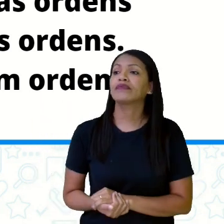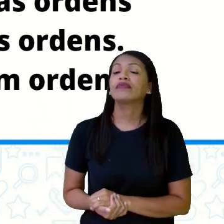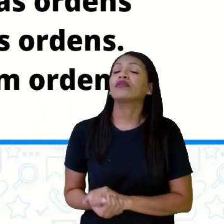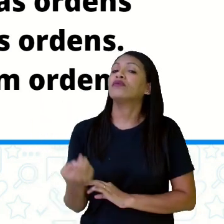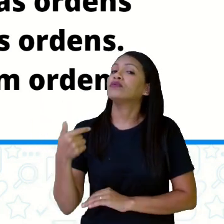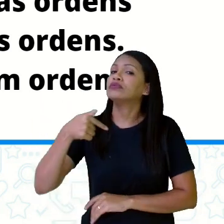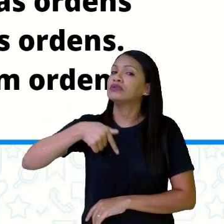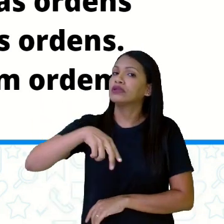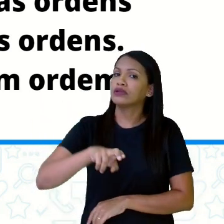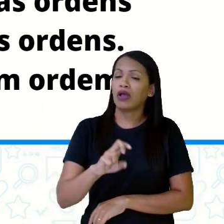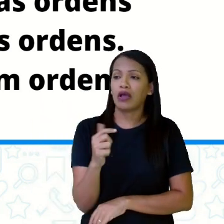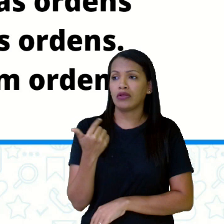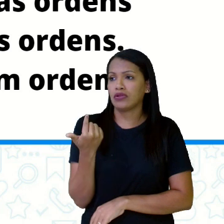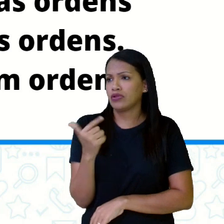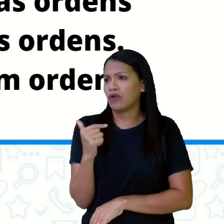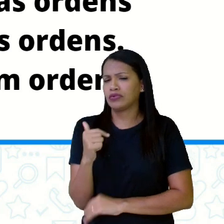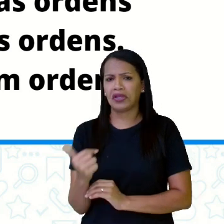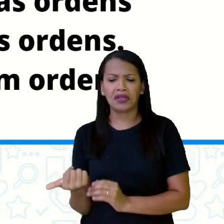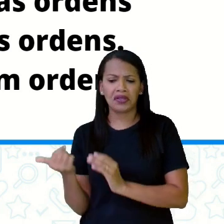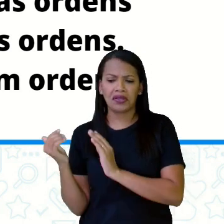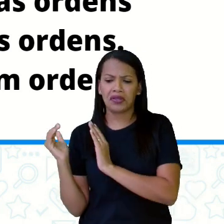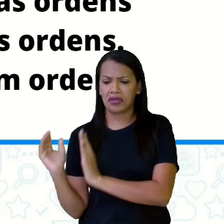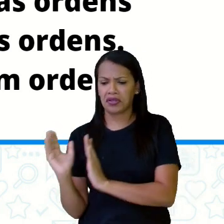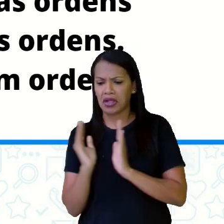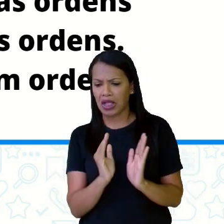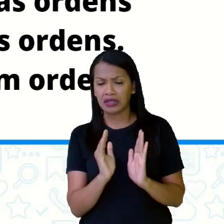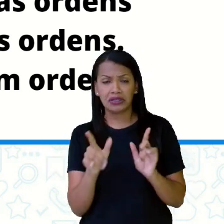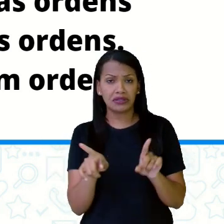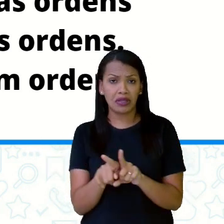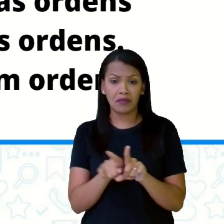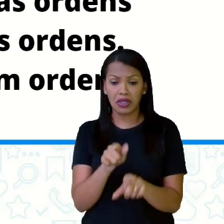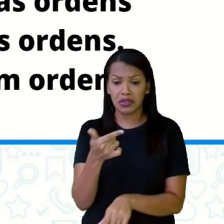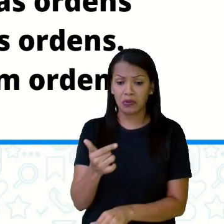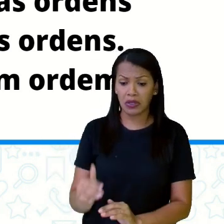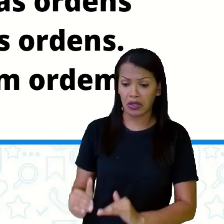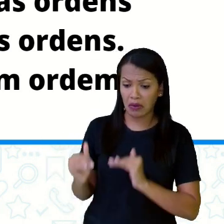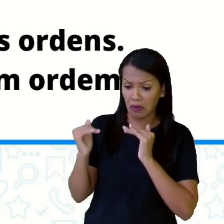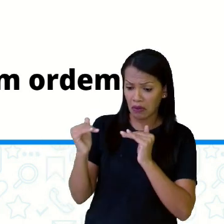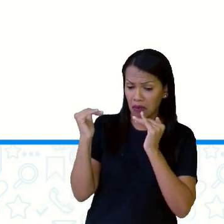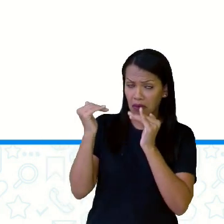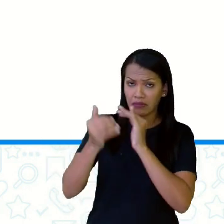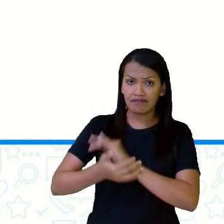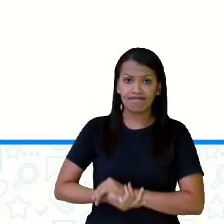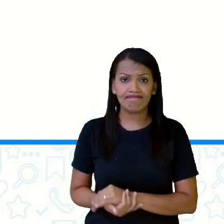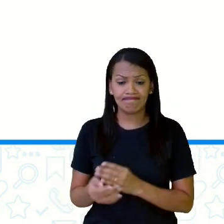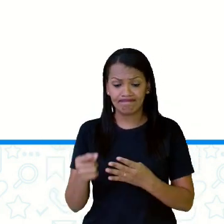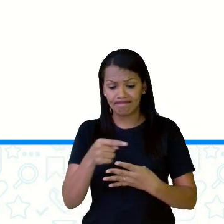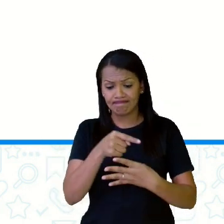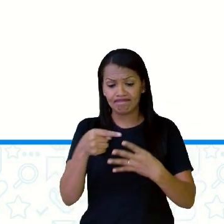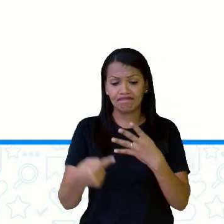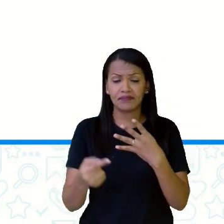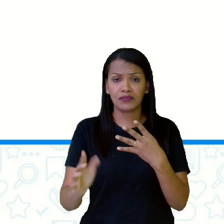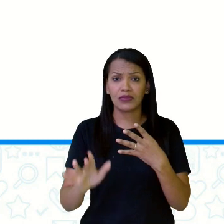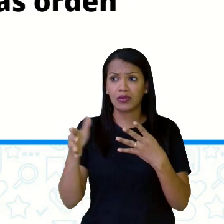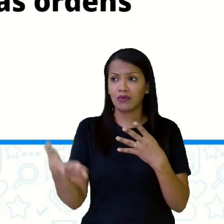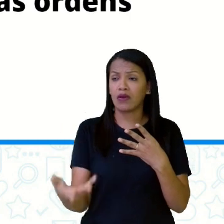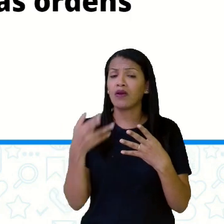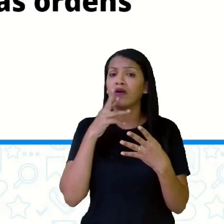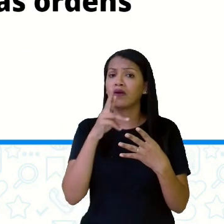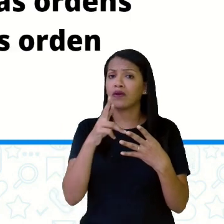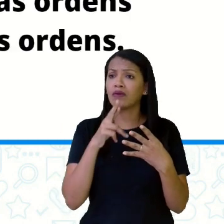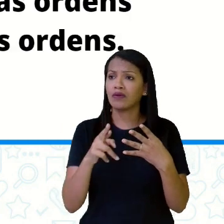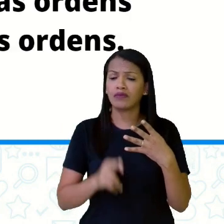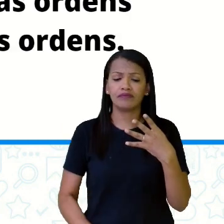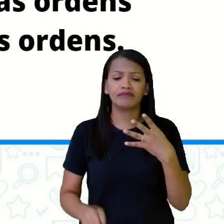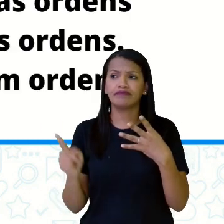classe e nem possui ordem. E aí? Oxe, professora, uma classe e duas ordens, é isso?